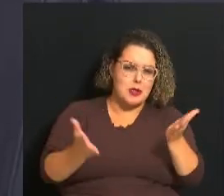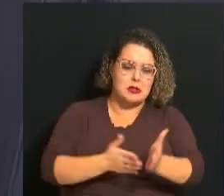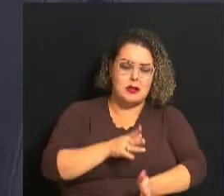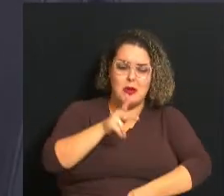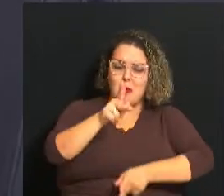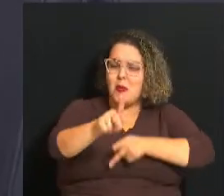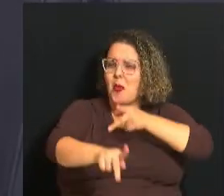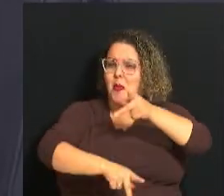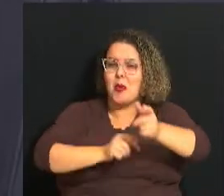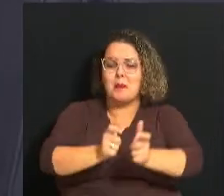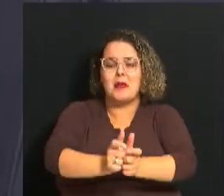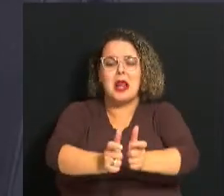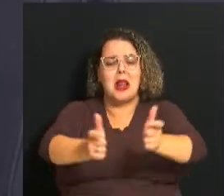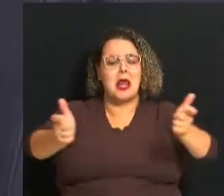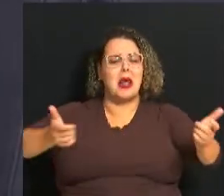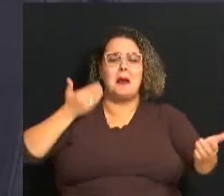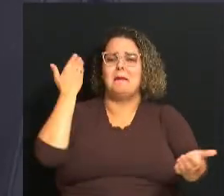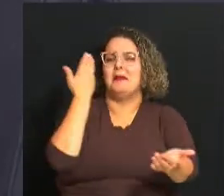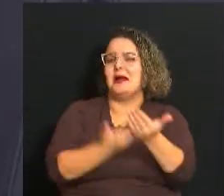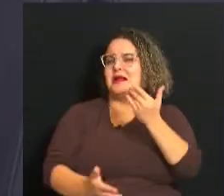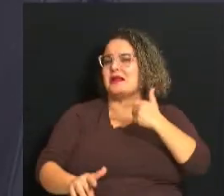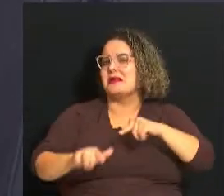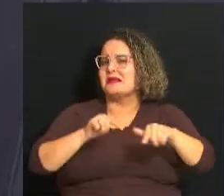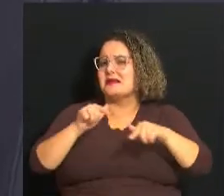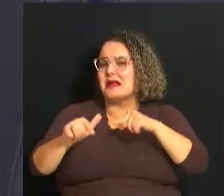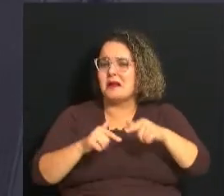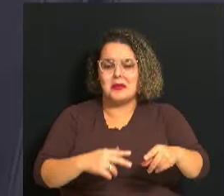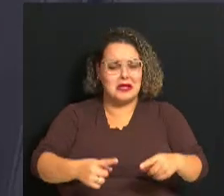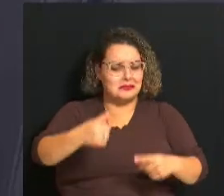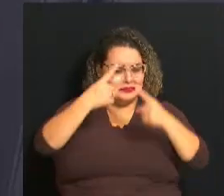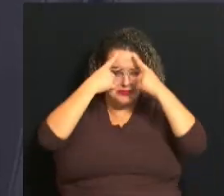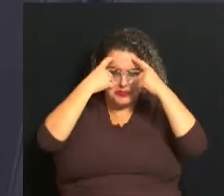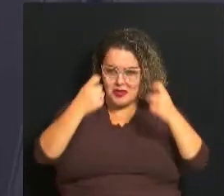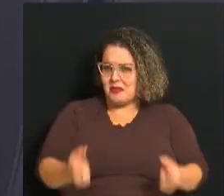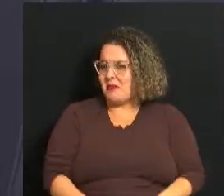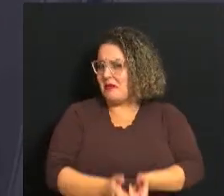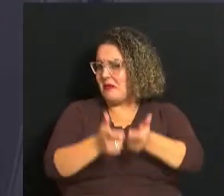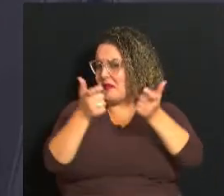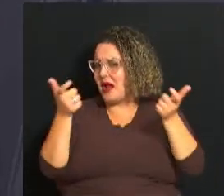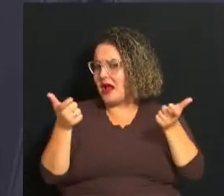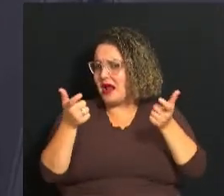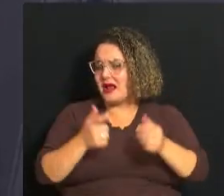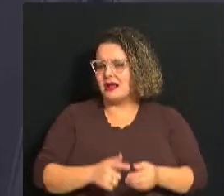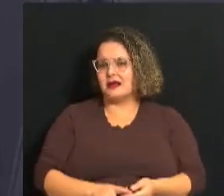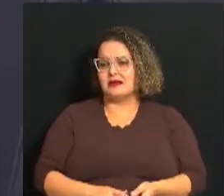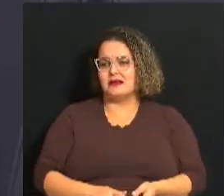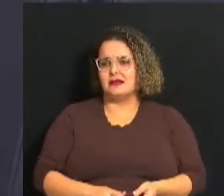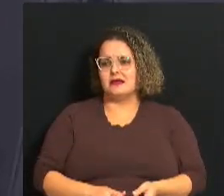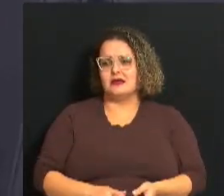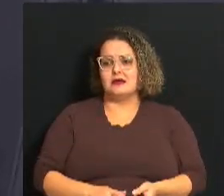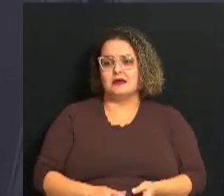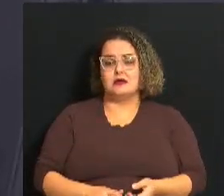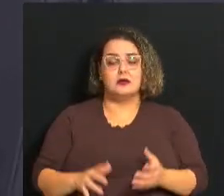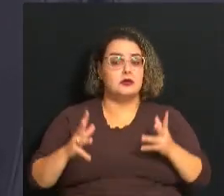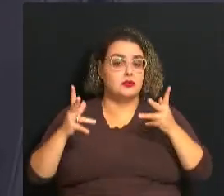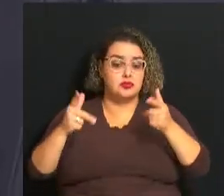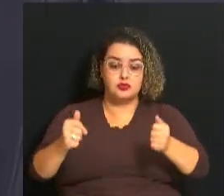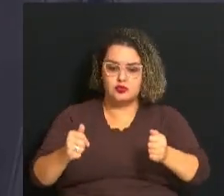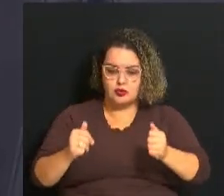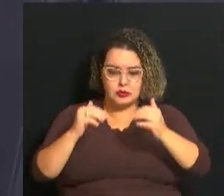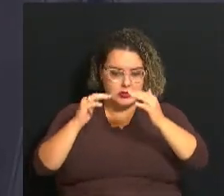no período de desemprego no período de violência cada vez maior né em todos os as esferas da vida